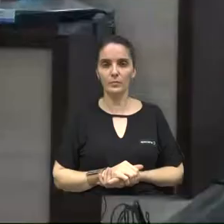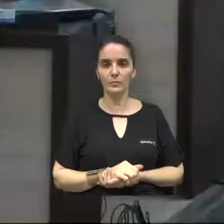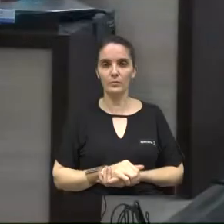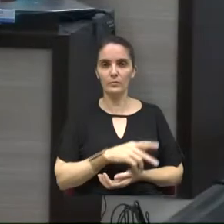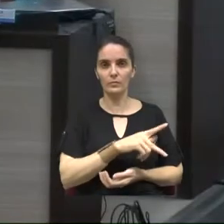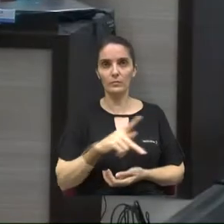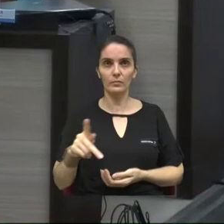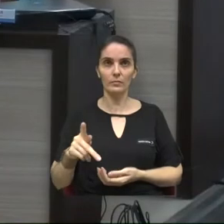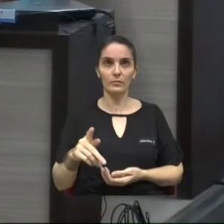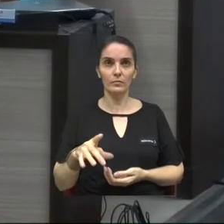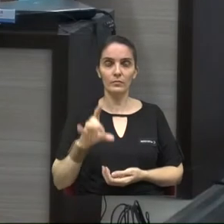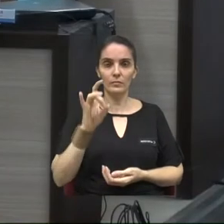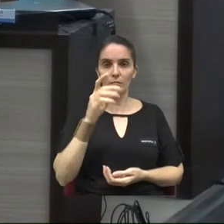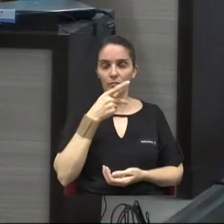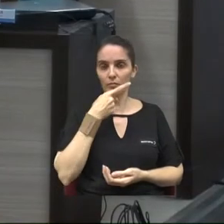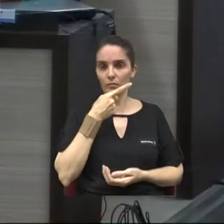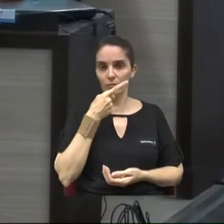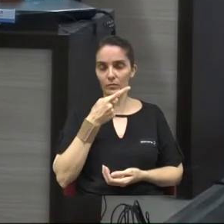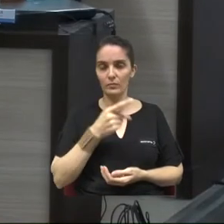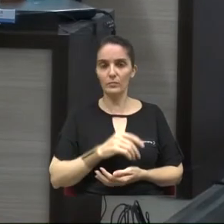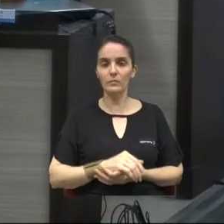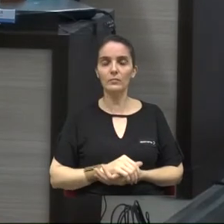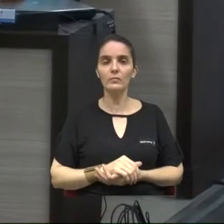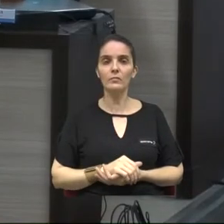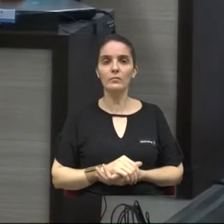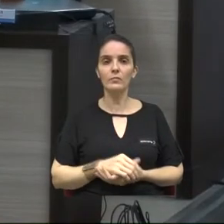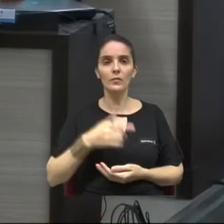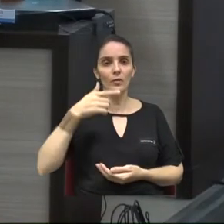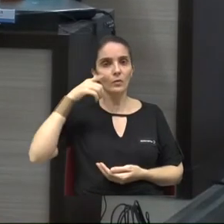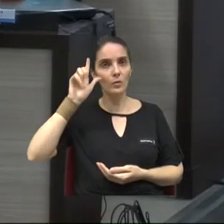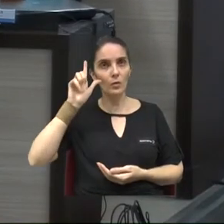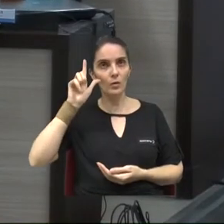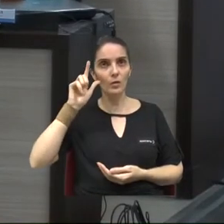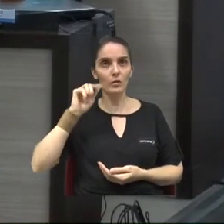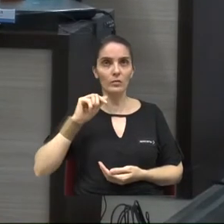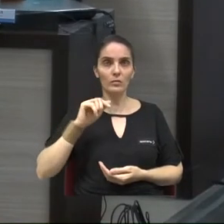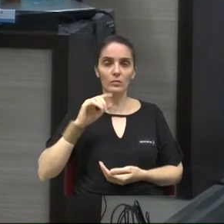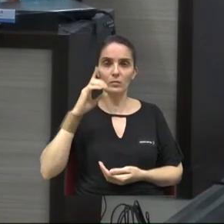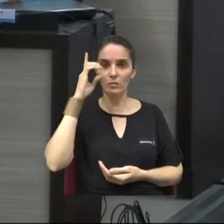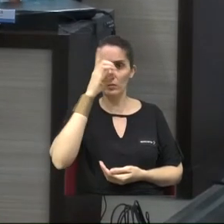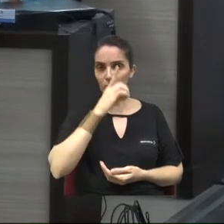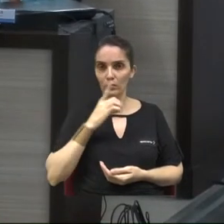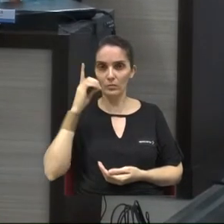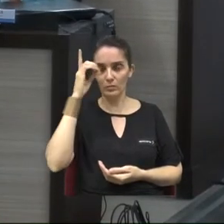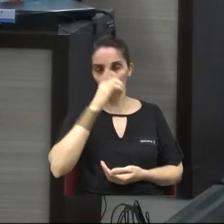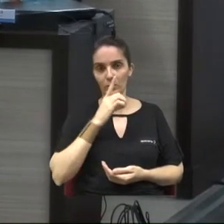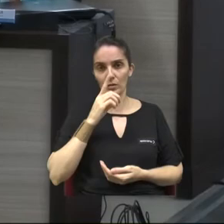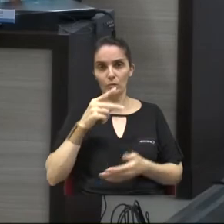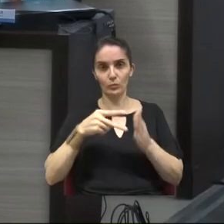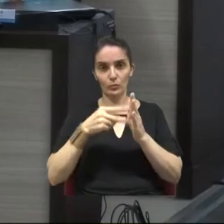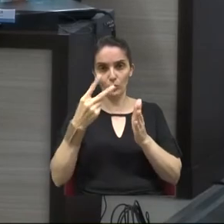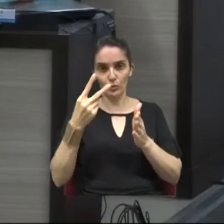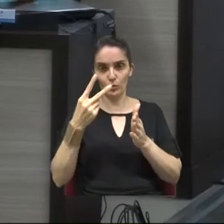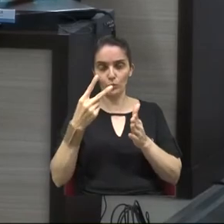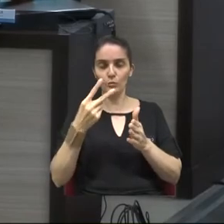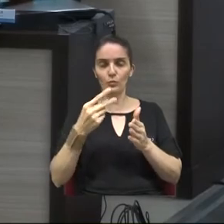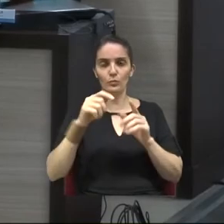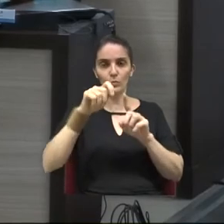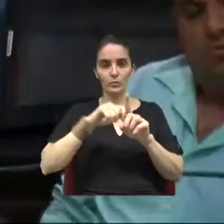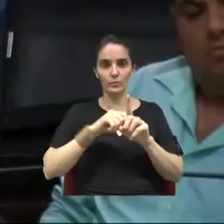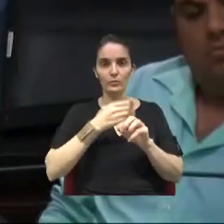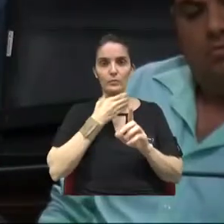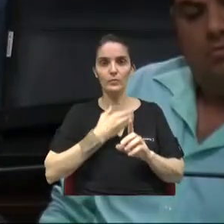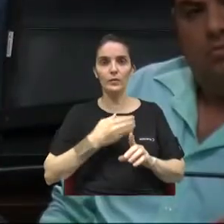Presidente, só para deixar consignado que ontem, o segundo domingo do mês de dezembro, foi o